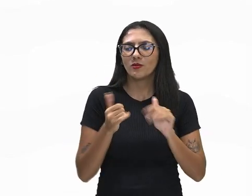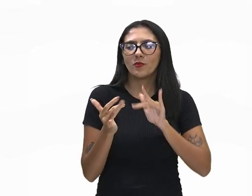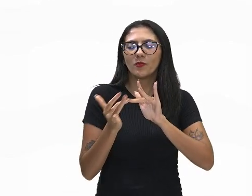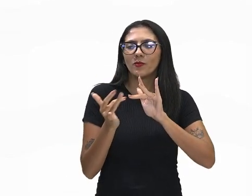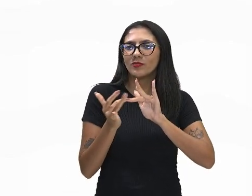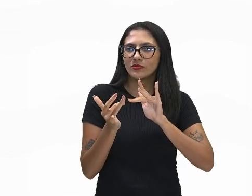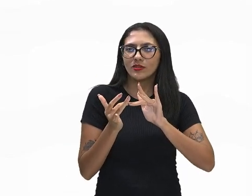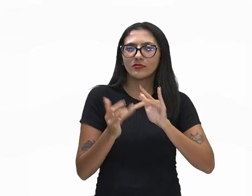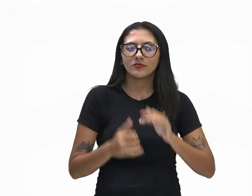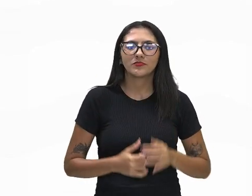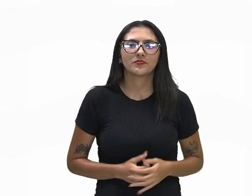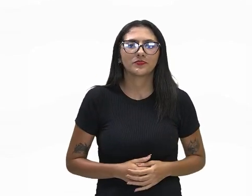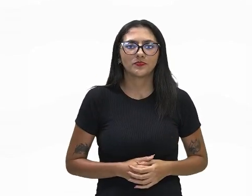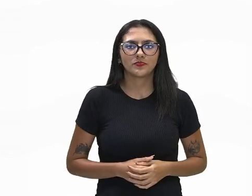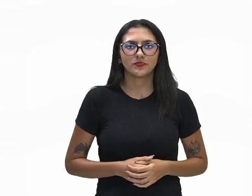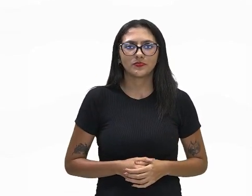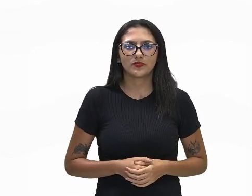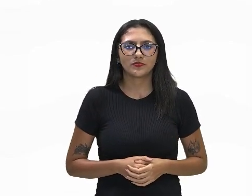jogadores.